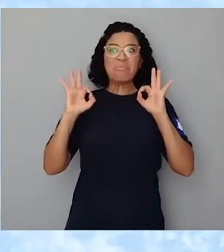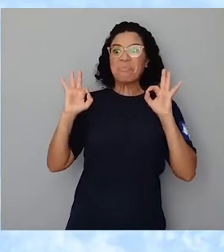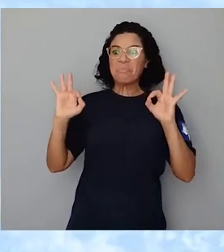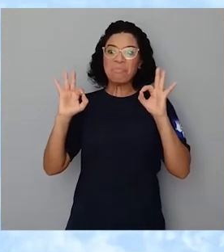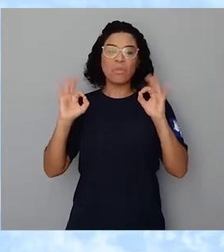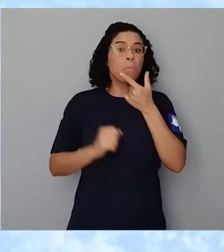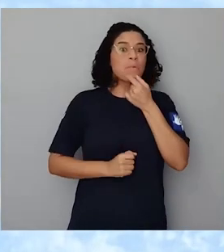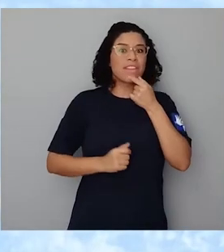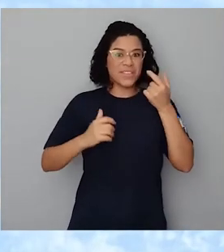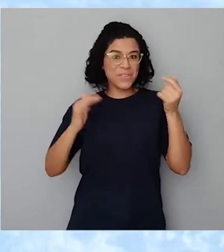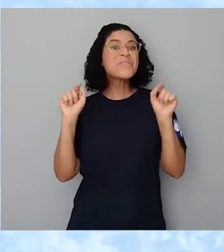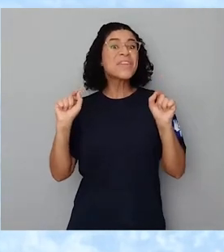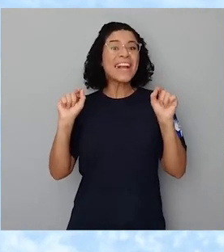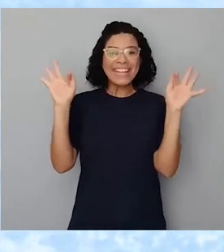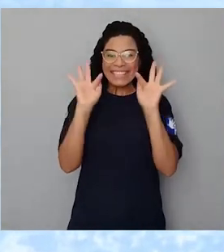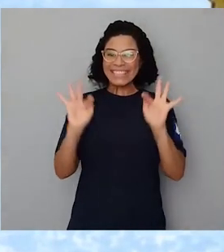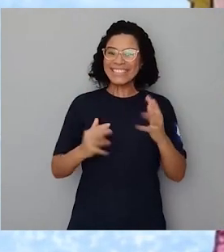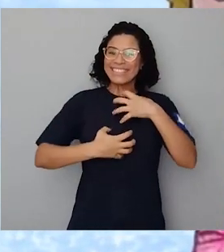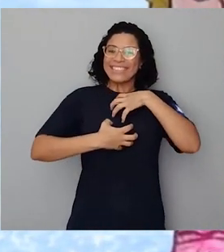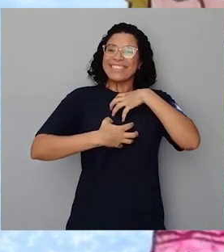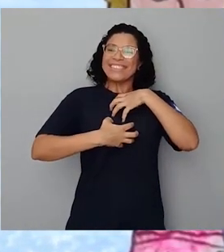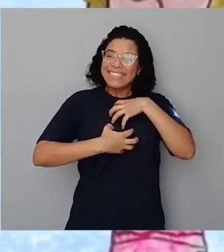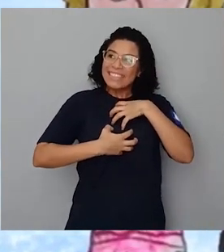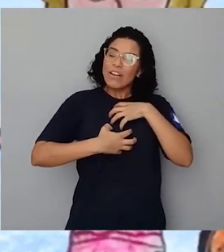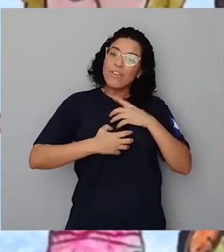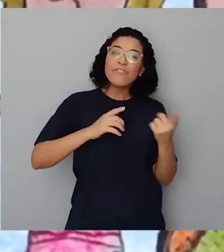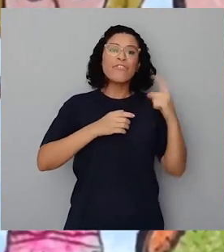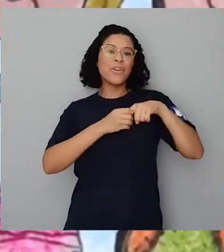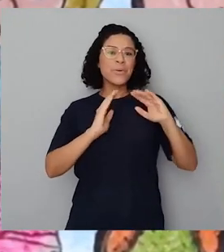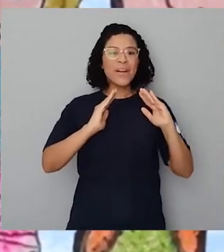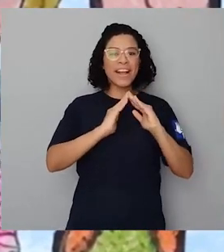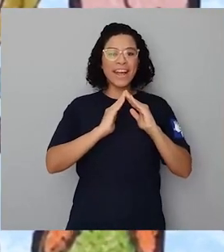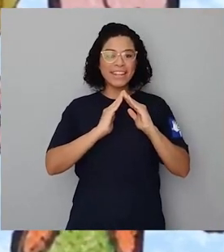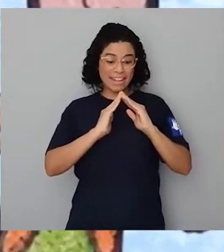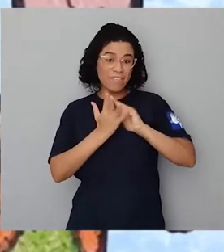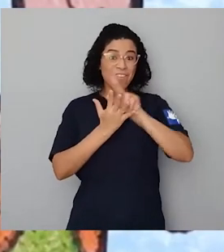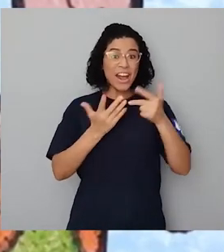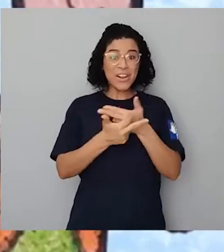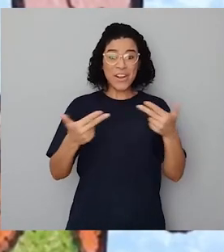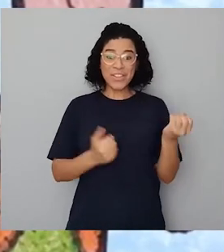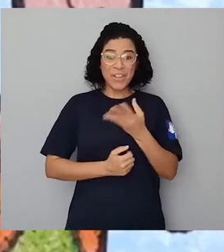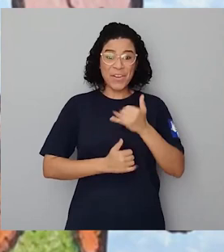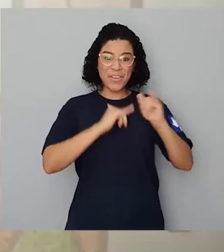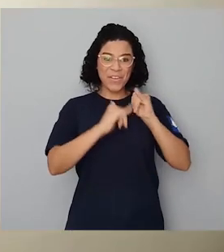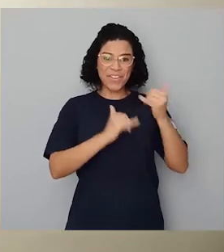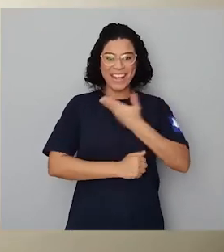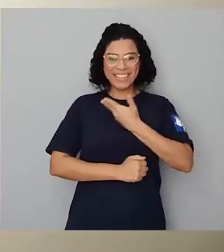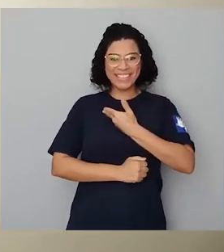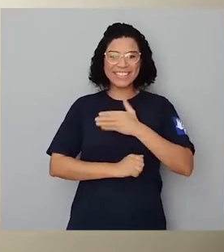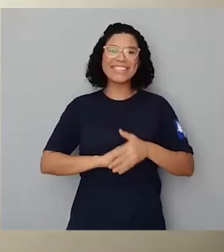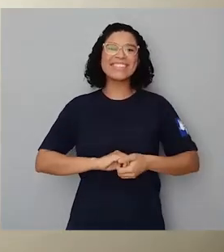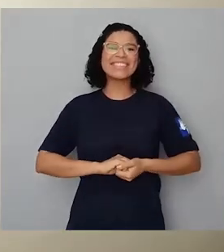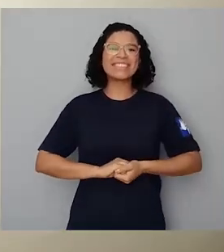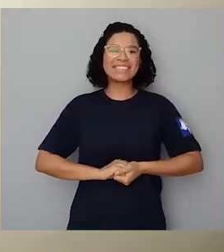esse passeio, o menino ficou feliz e foi para casa cheio de coisas novas para contar para os seus amigos.